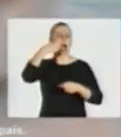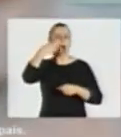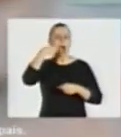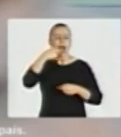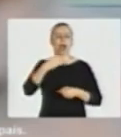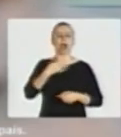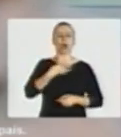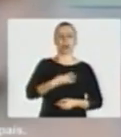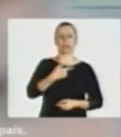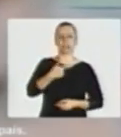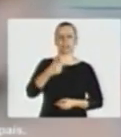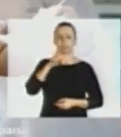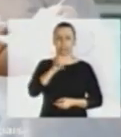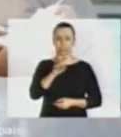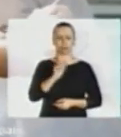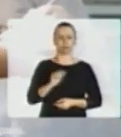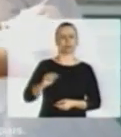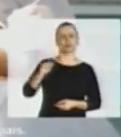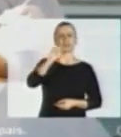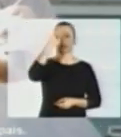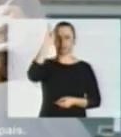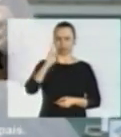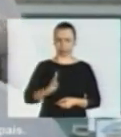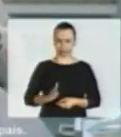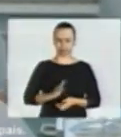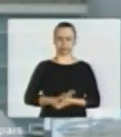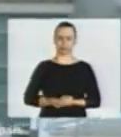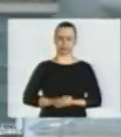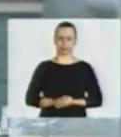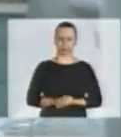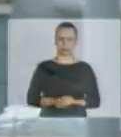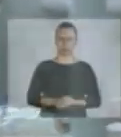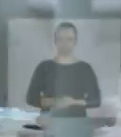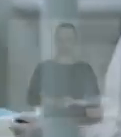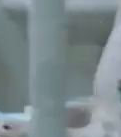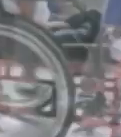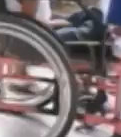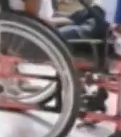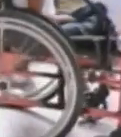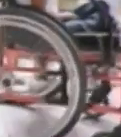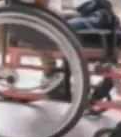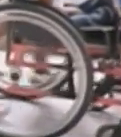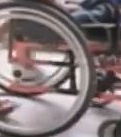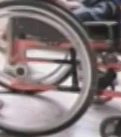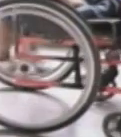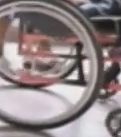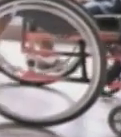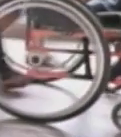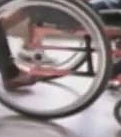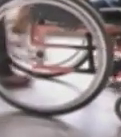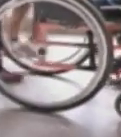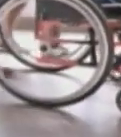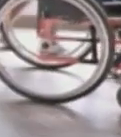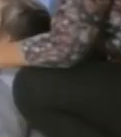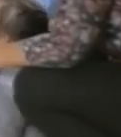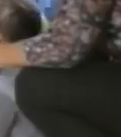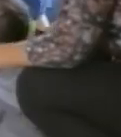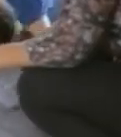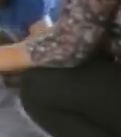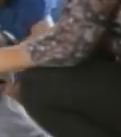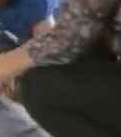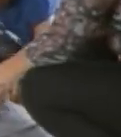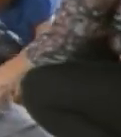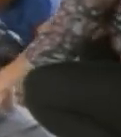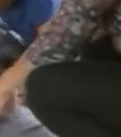especializado em 425 centros em todo o país adolescente em pátio de escola dois são cadeirantes crianças com